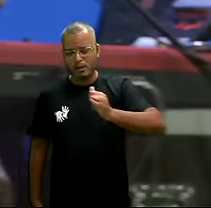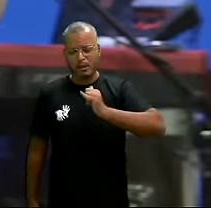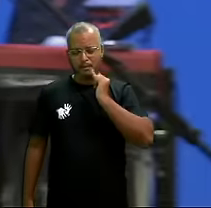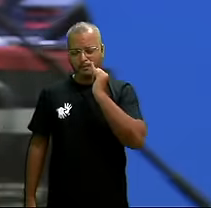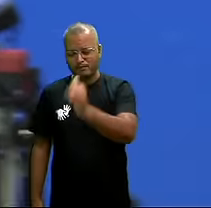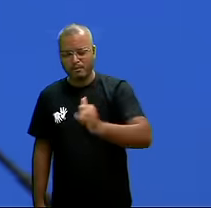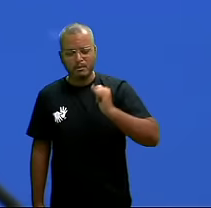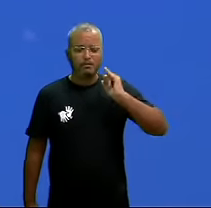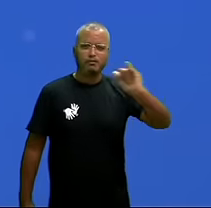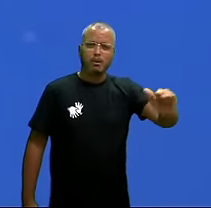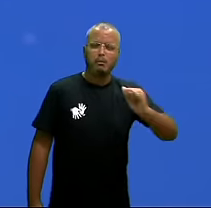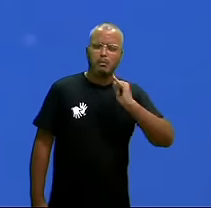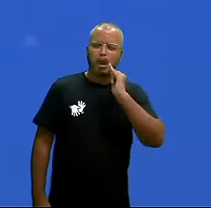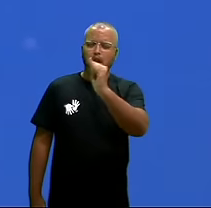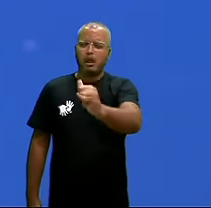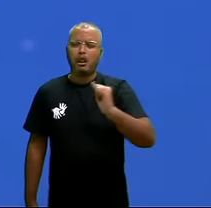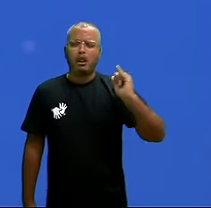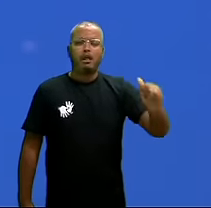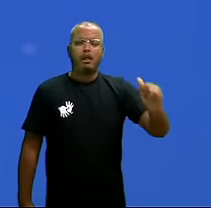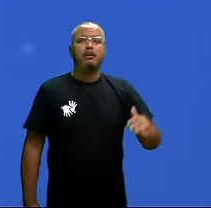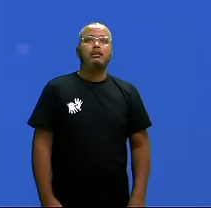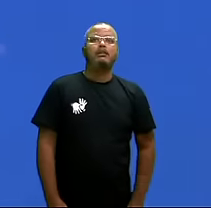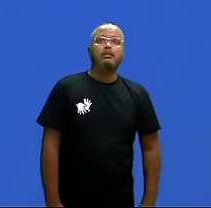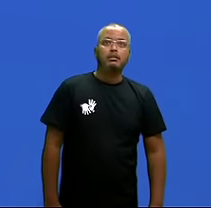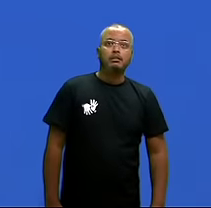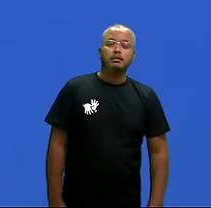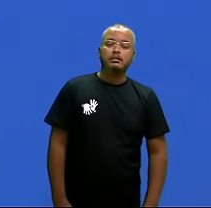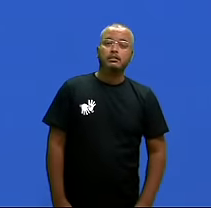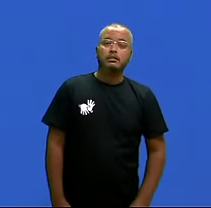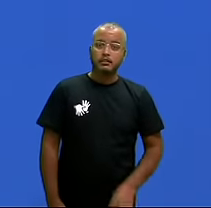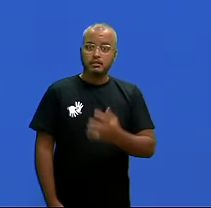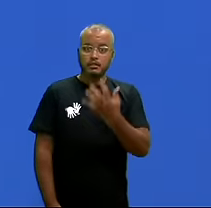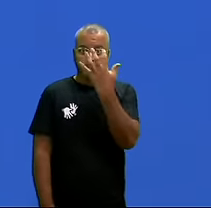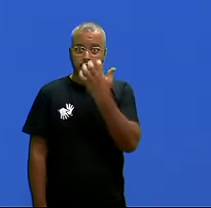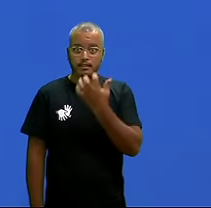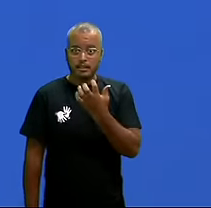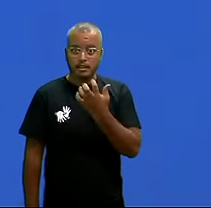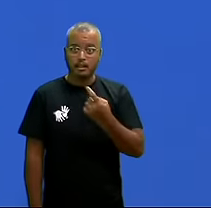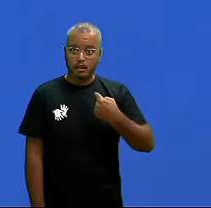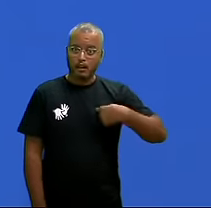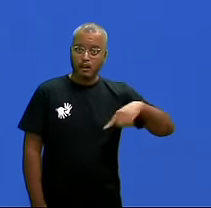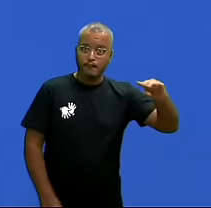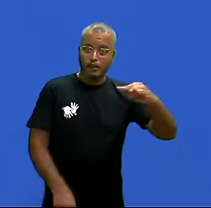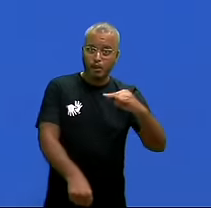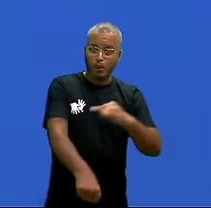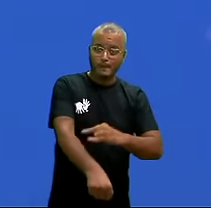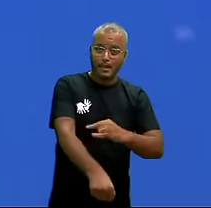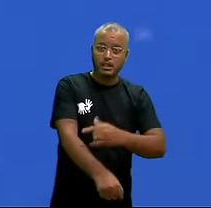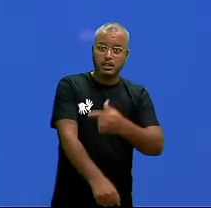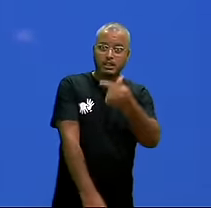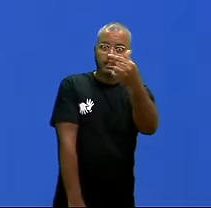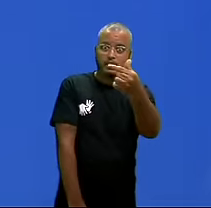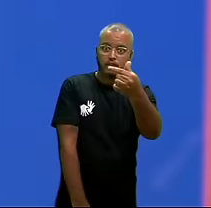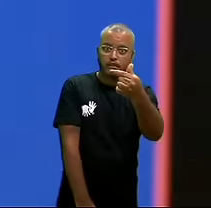Fica de pé. Eu fui no... Sem zoeira, eu fui no banheiro umas 7 vezes.